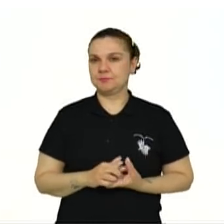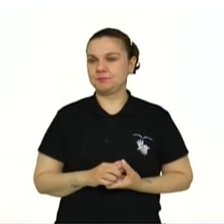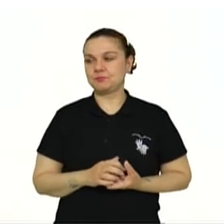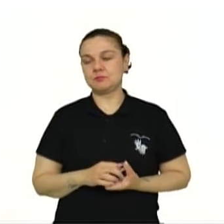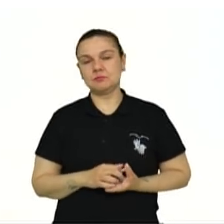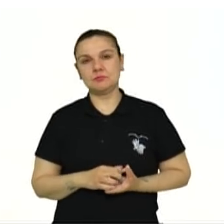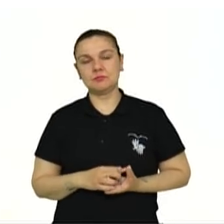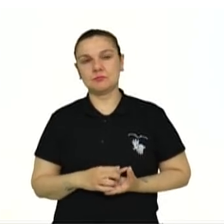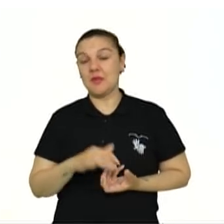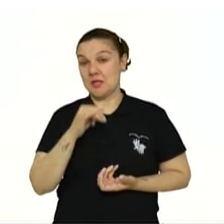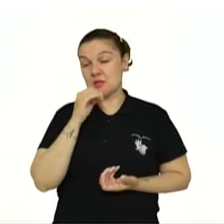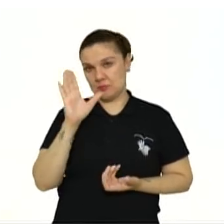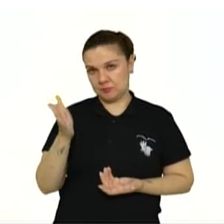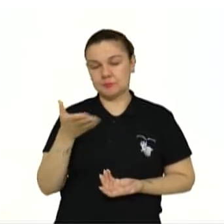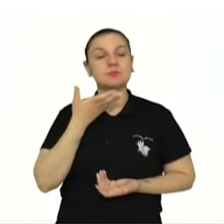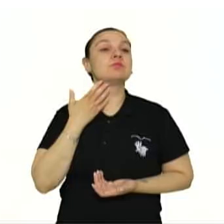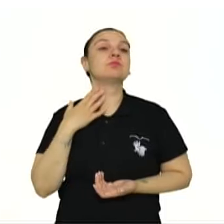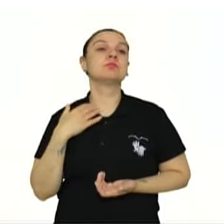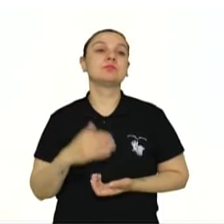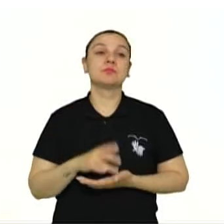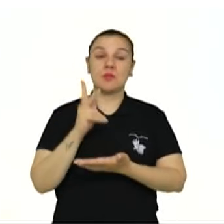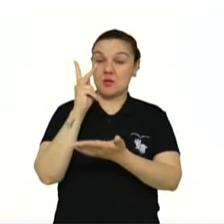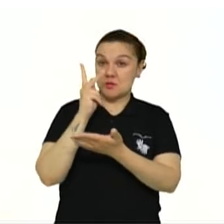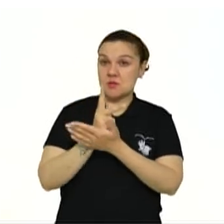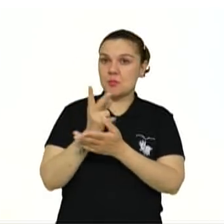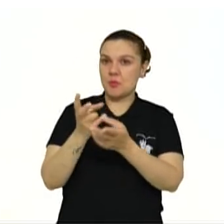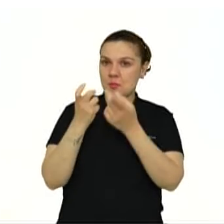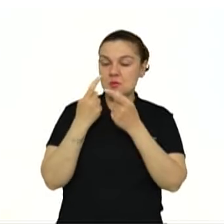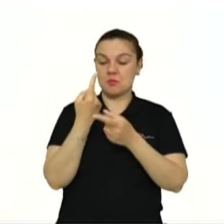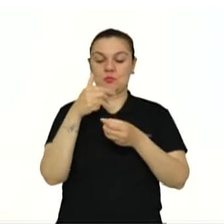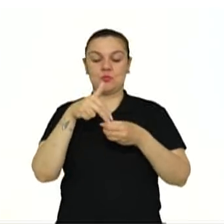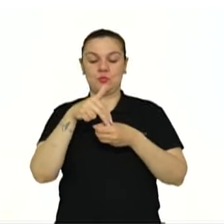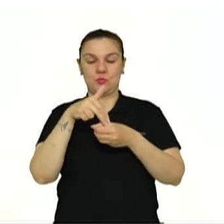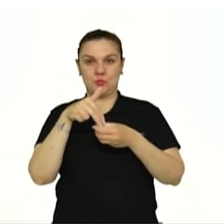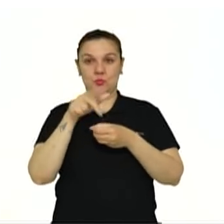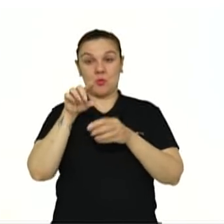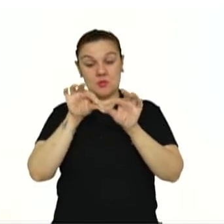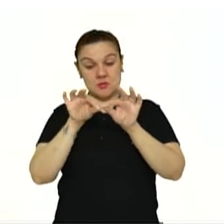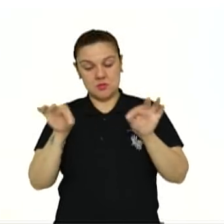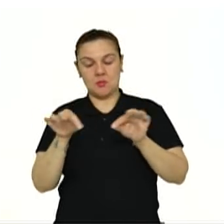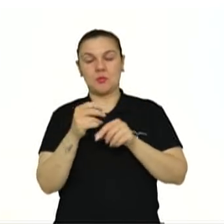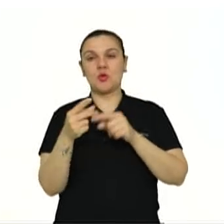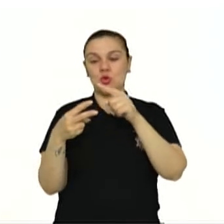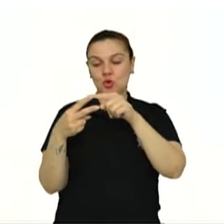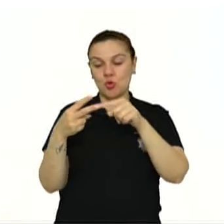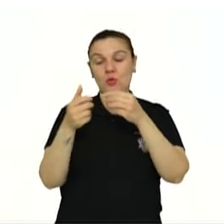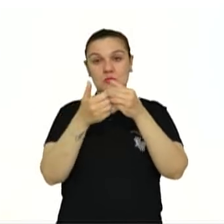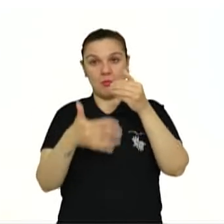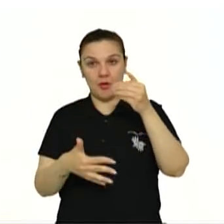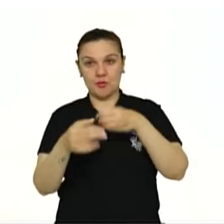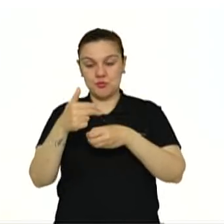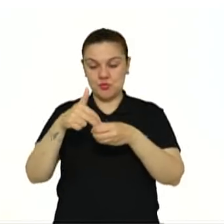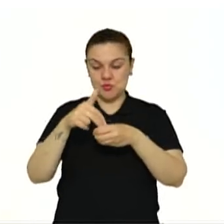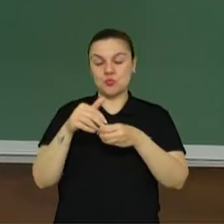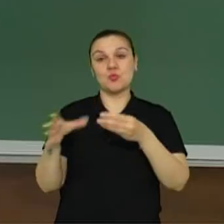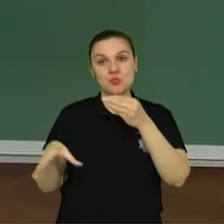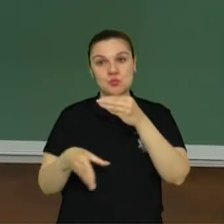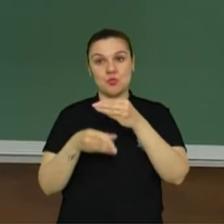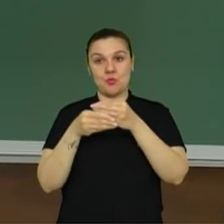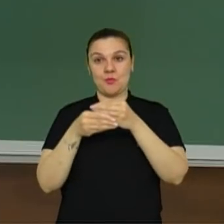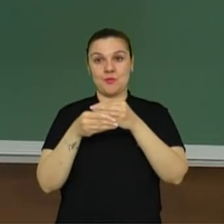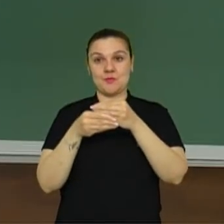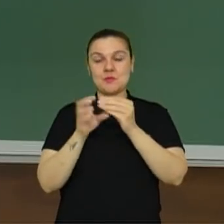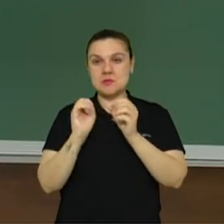fosse, né, o caso, tá? Então, sempre observando um núcleo, sujeito simples, dois ou mais núcleos, sujeito